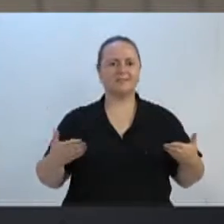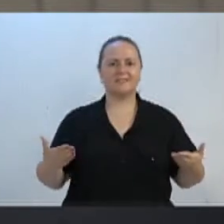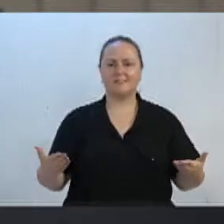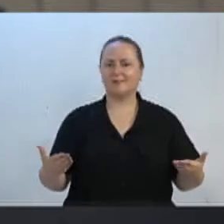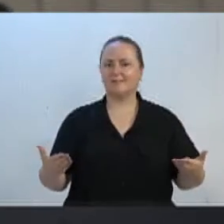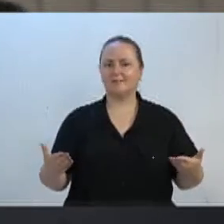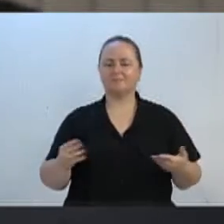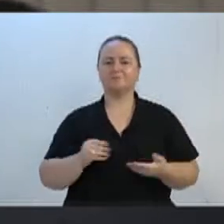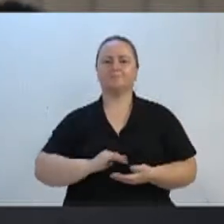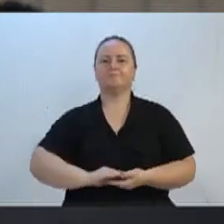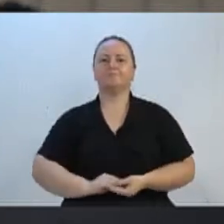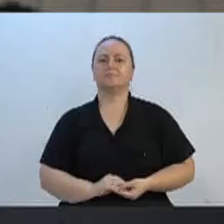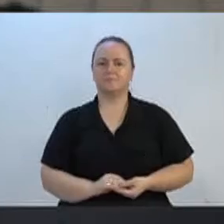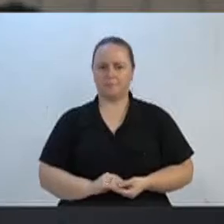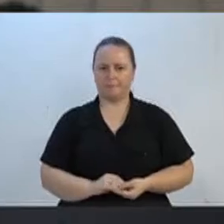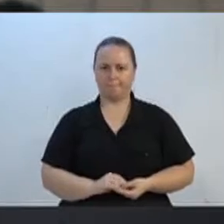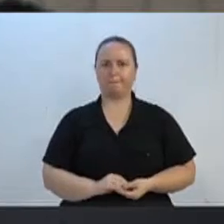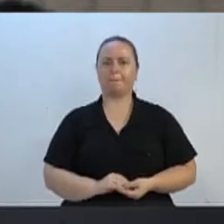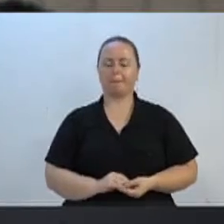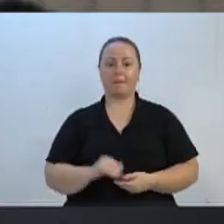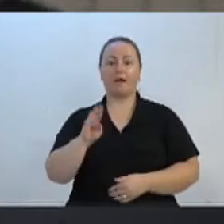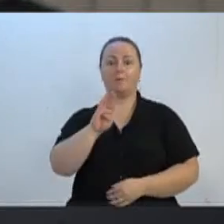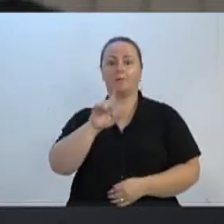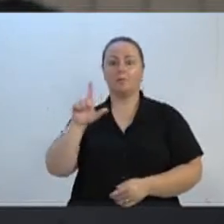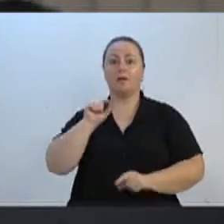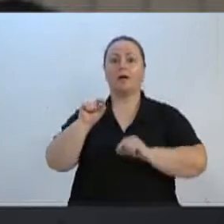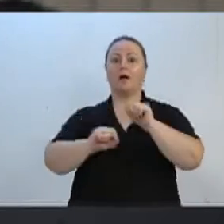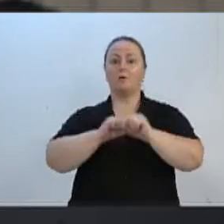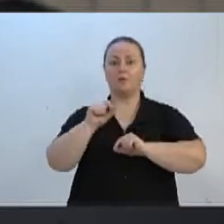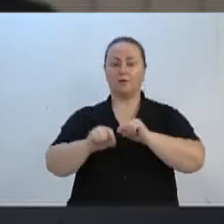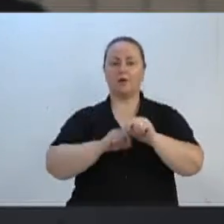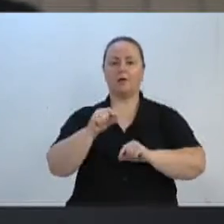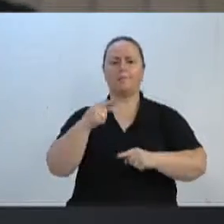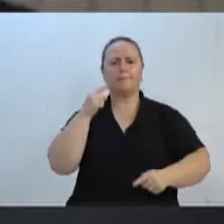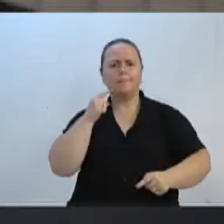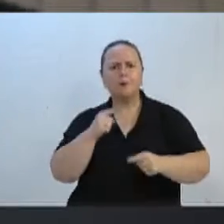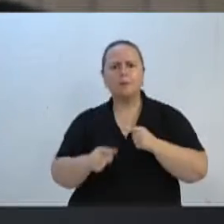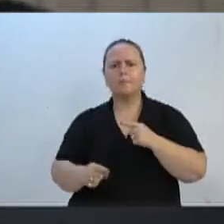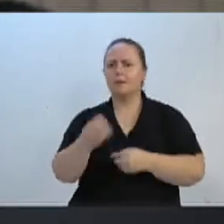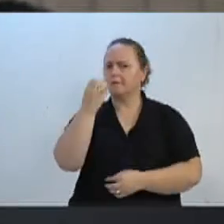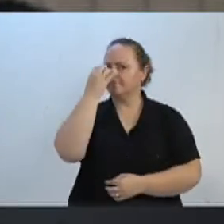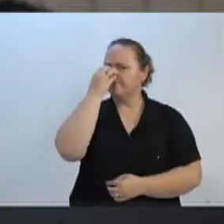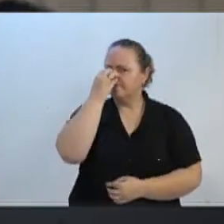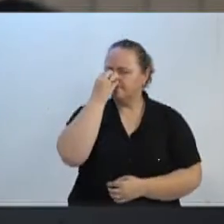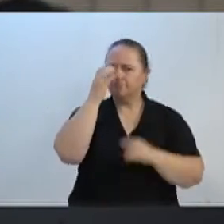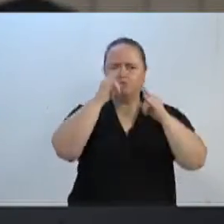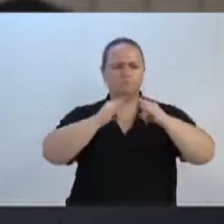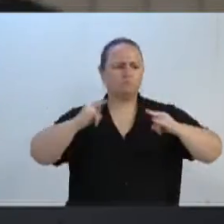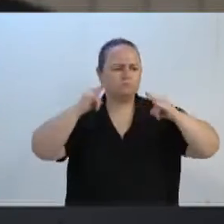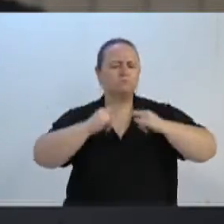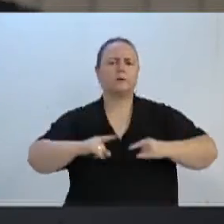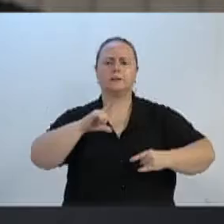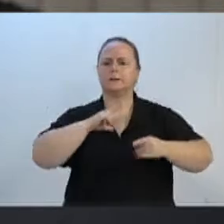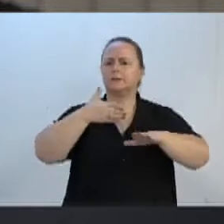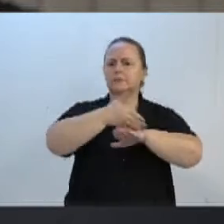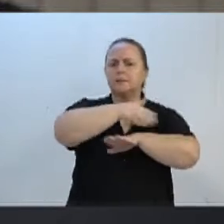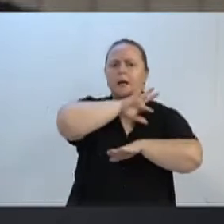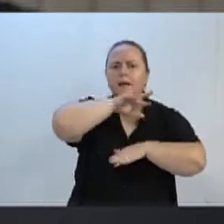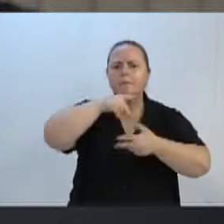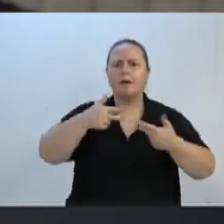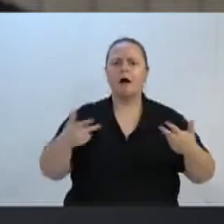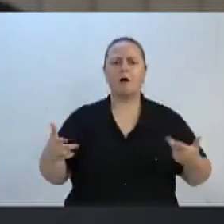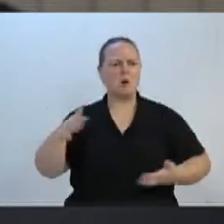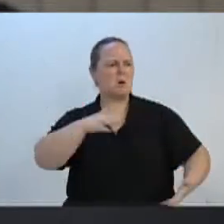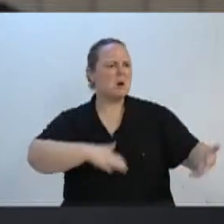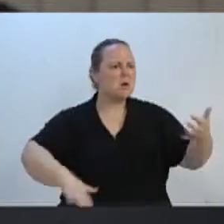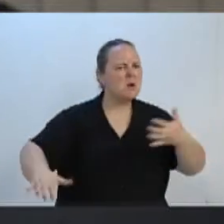primeira cidade a proibir animais em circo, era inconstitucional, fez-se a maior balbúrdia de novo, mas fomos exemplo para o Brasil inteiro.